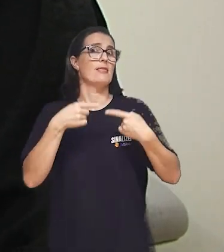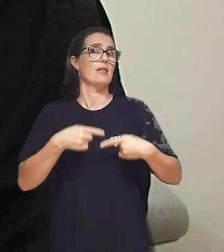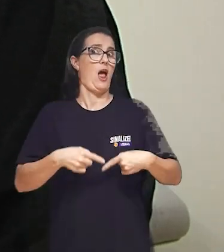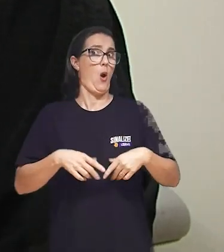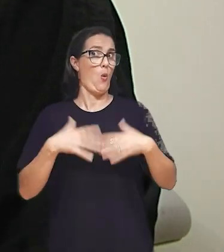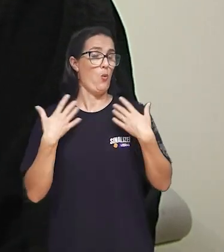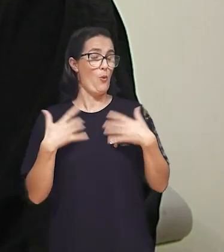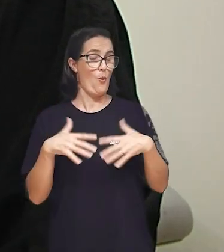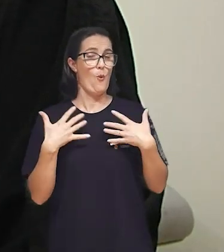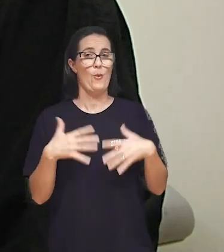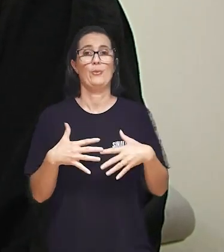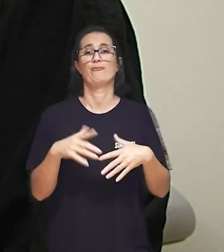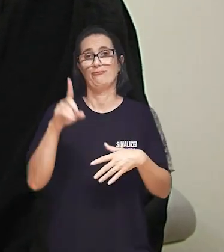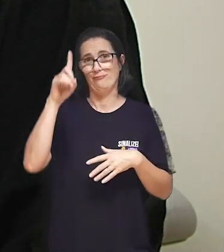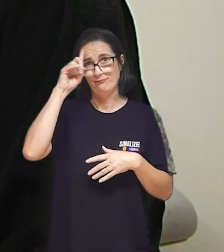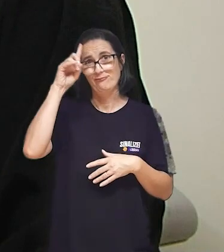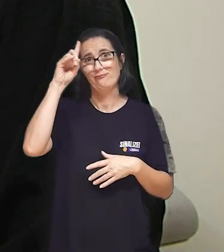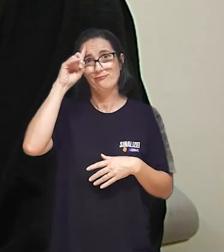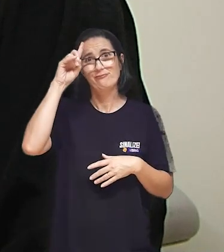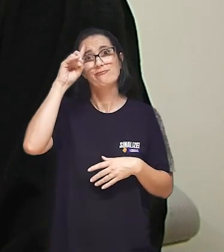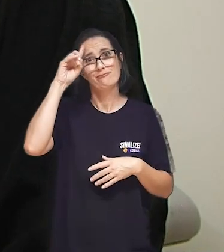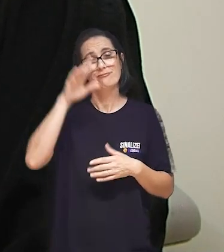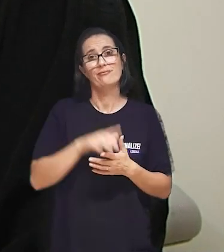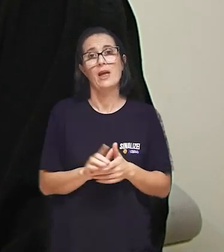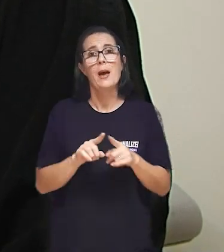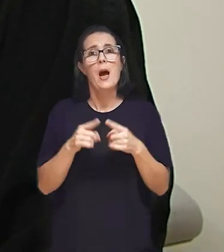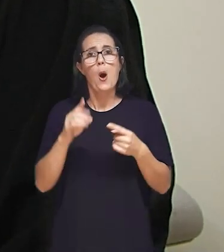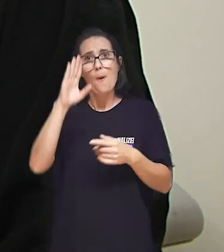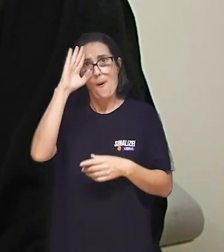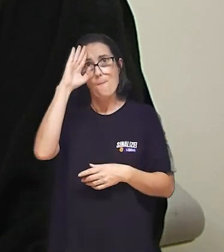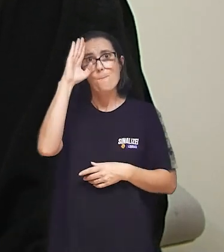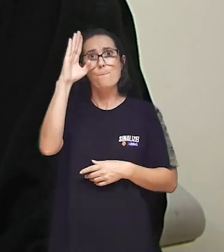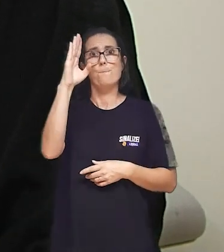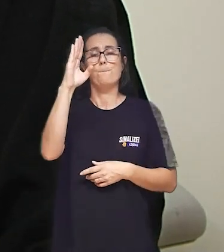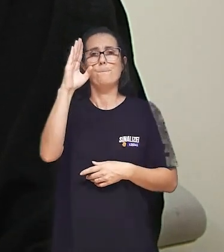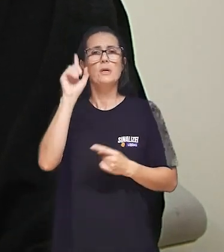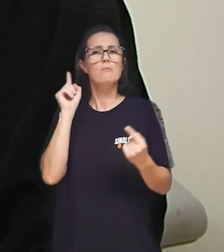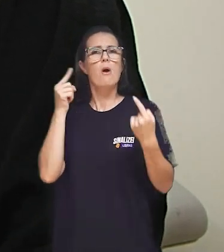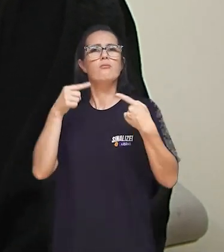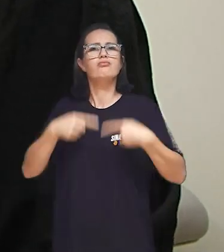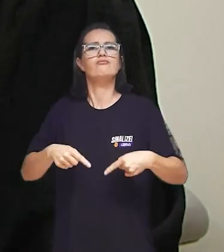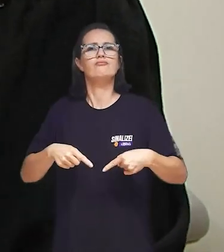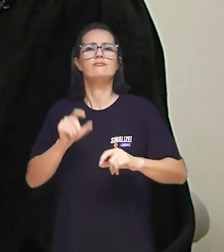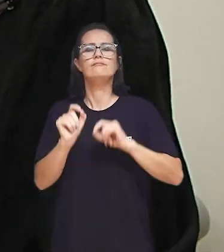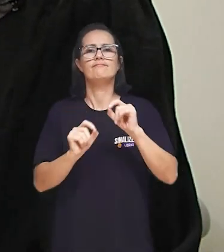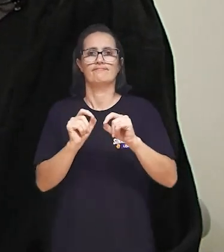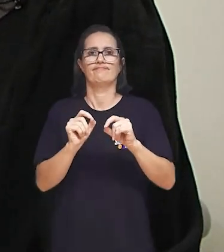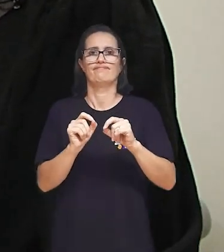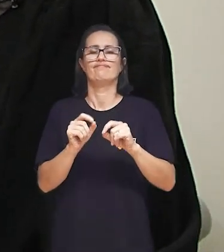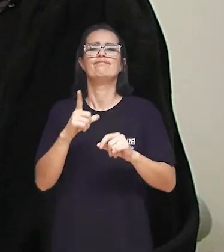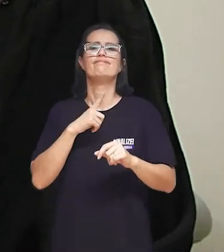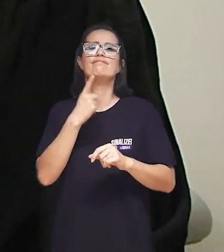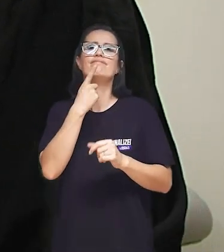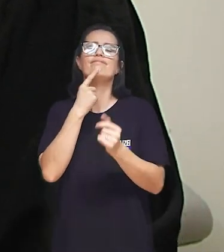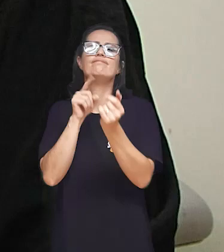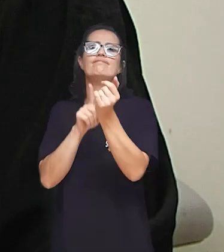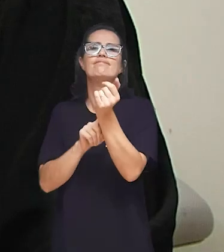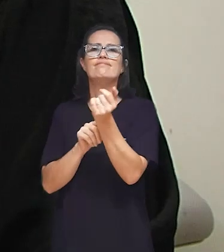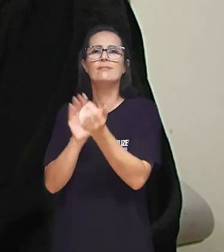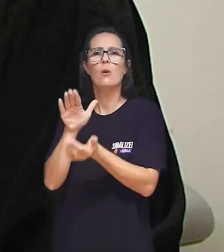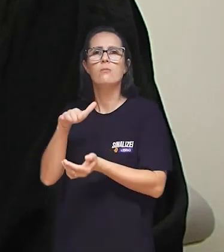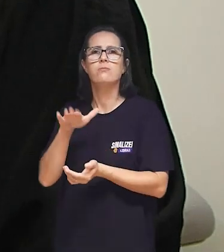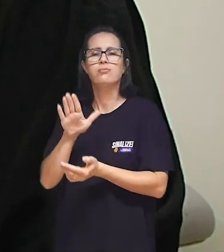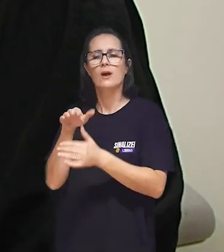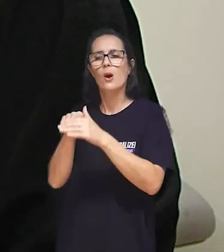diariamente, mas o principal desafio em si é a manutenção dos estoques. E